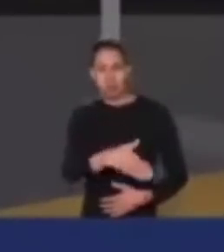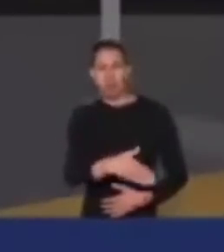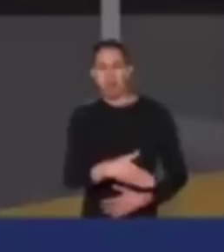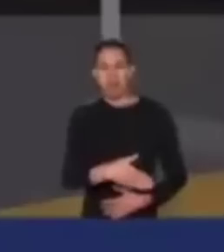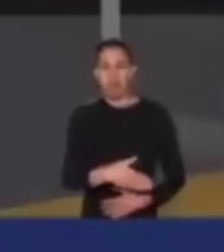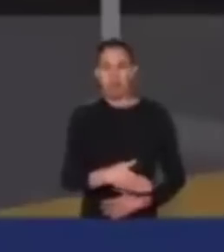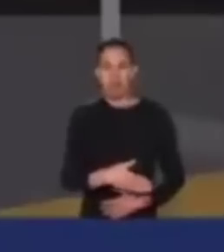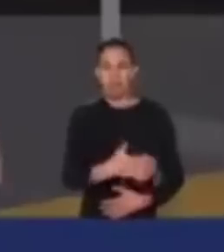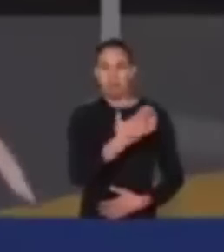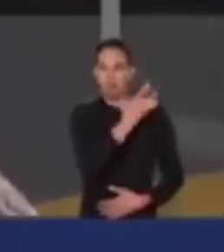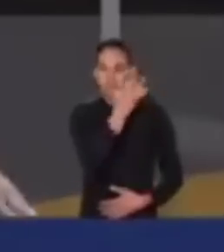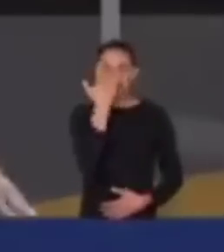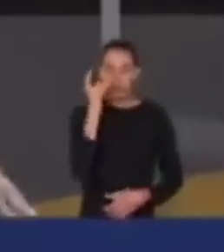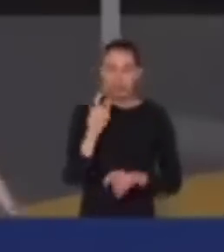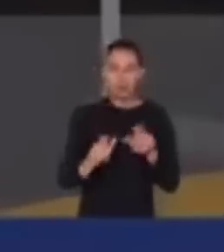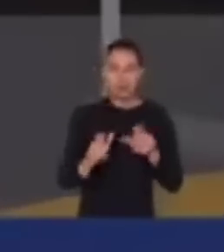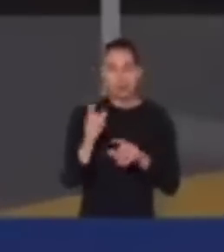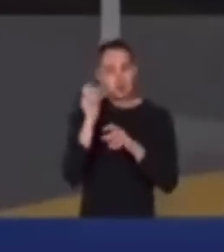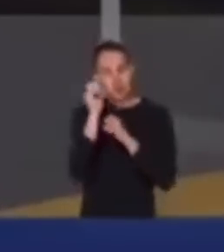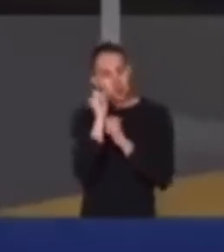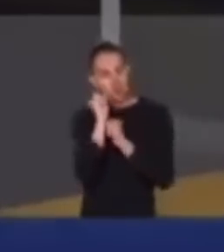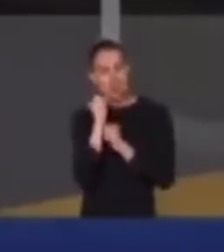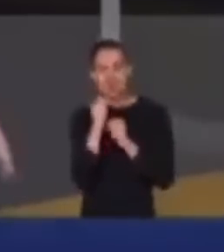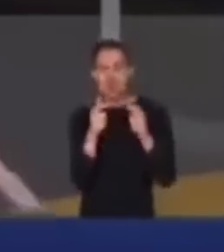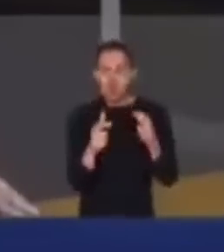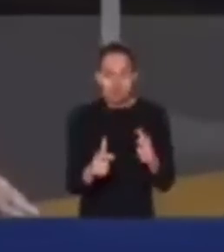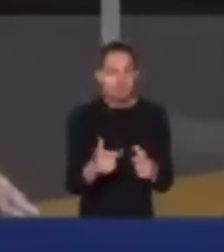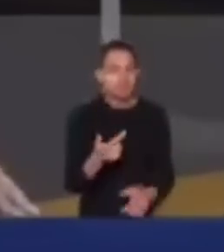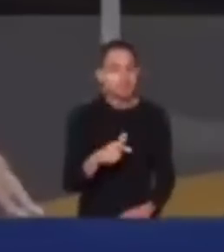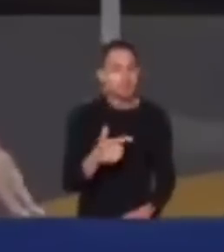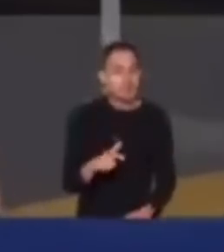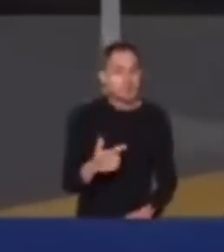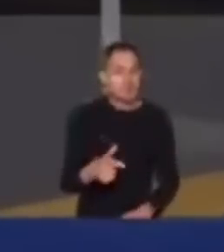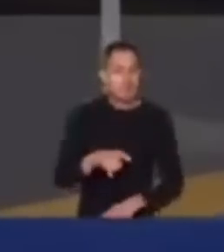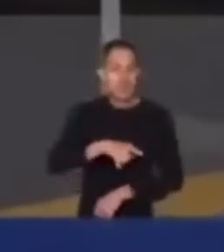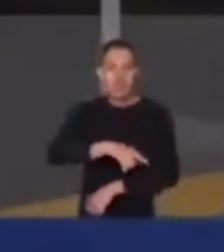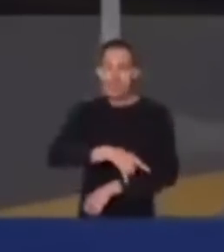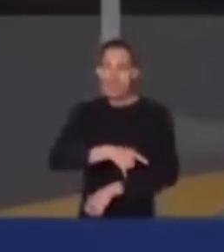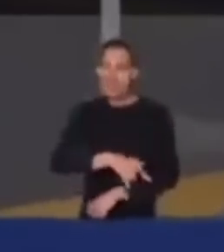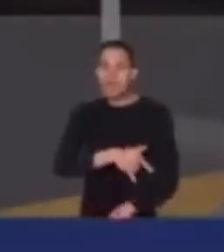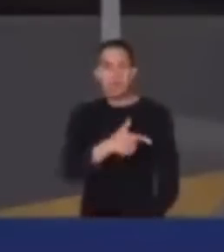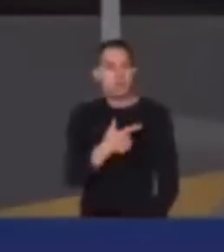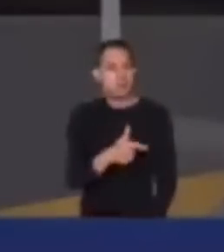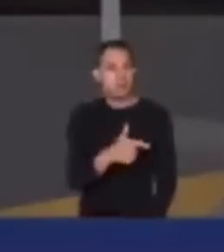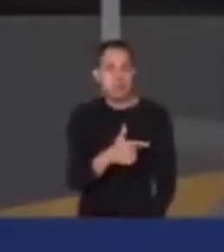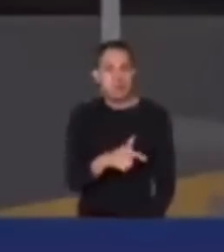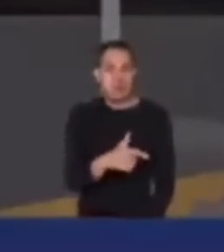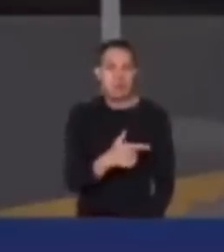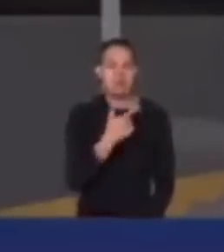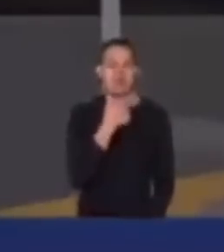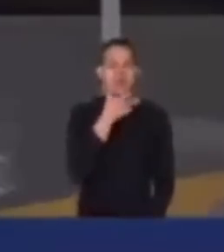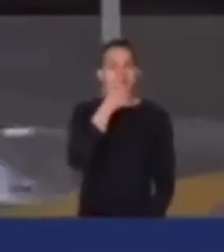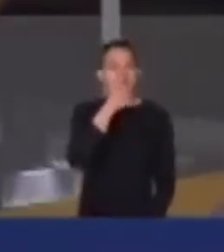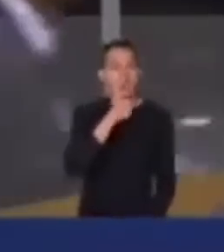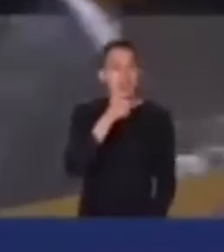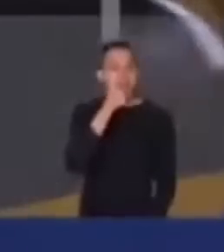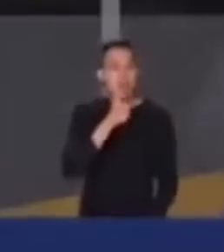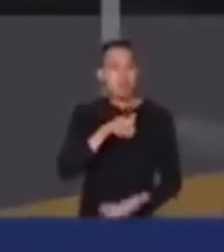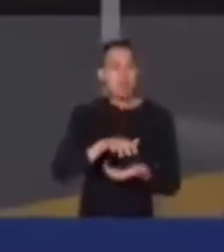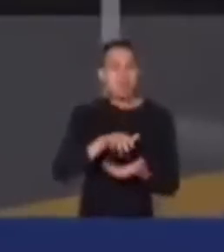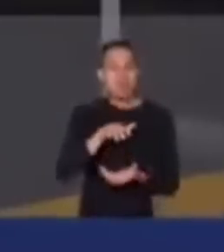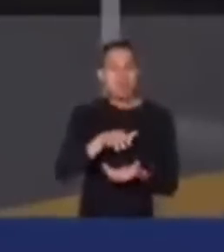pessoas que não têm nem onde dormir, que não têm onde fazer as suas necessidades, senhoras que não têm